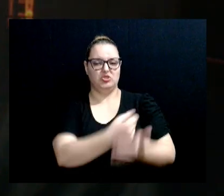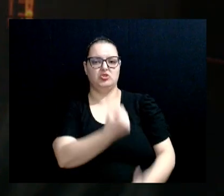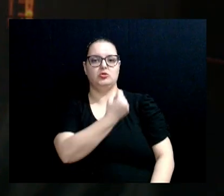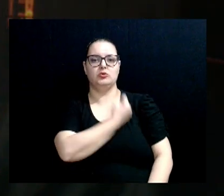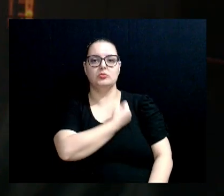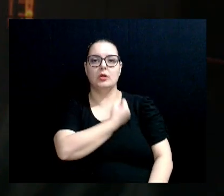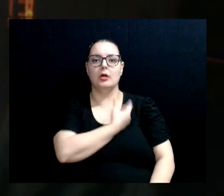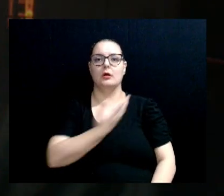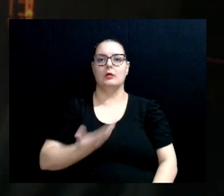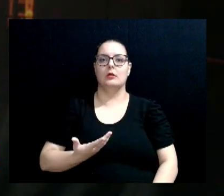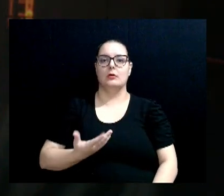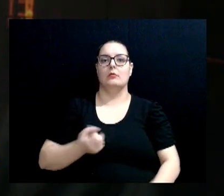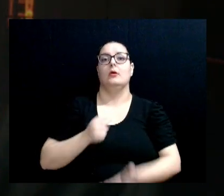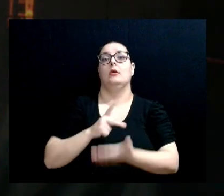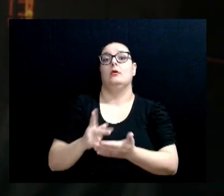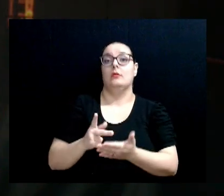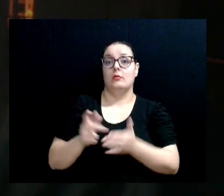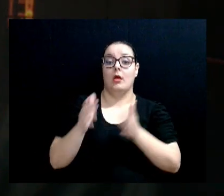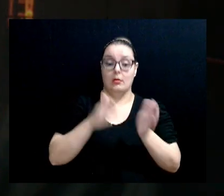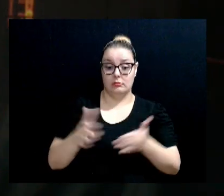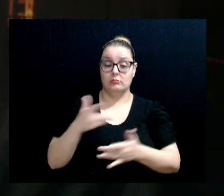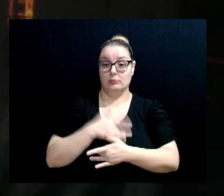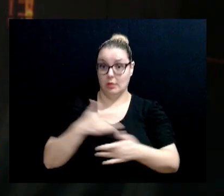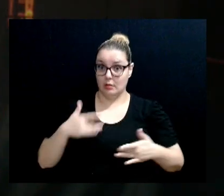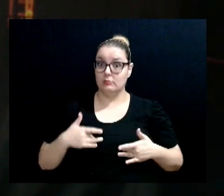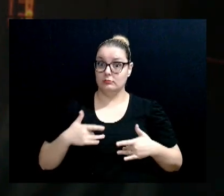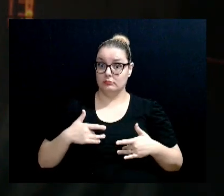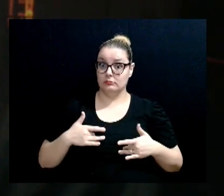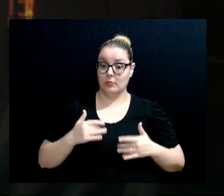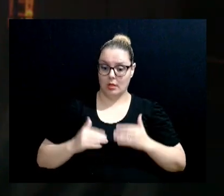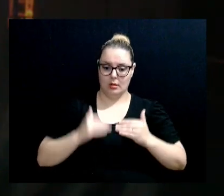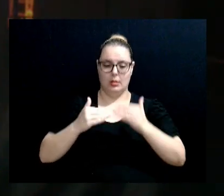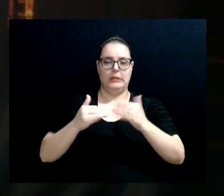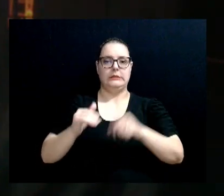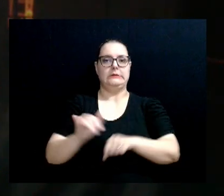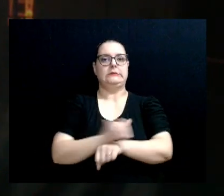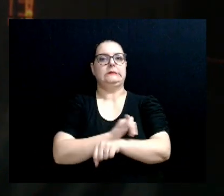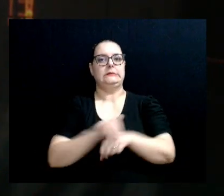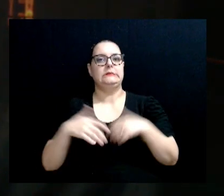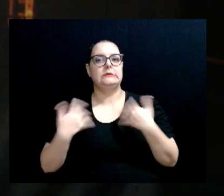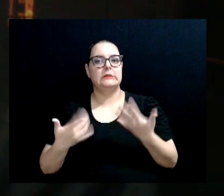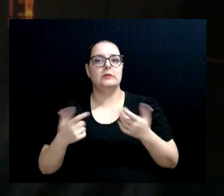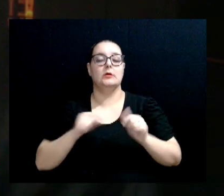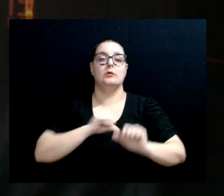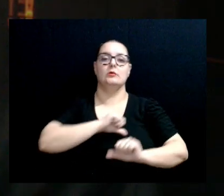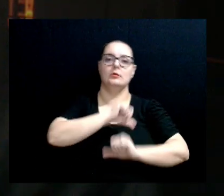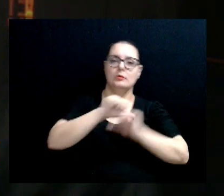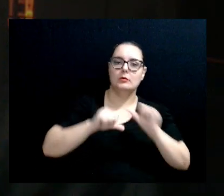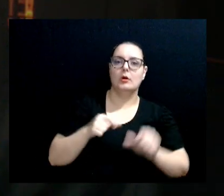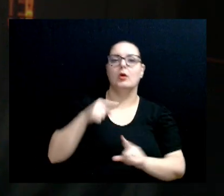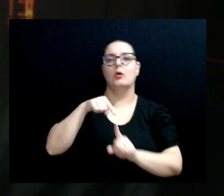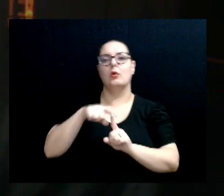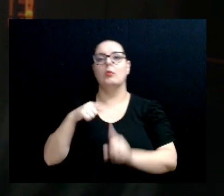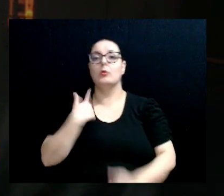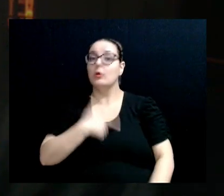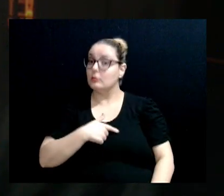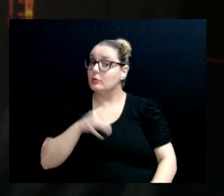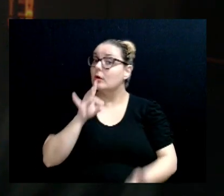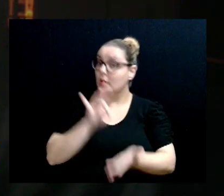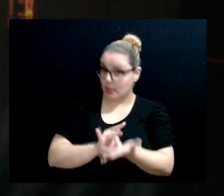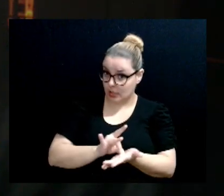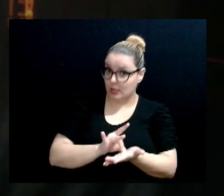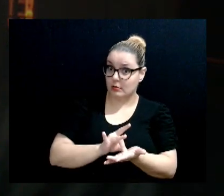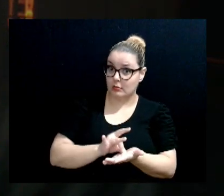saúde e produtividade alimentam essa armadilha ao transformar os objetivos nossos que são reais em